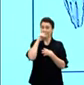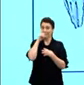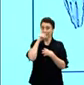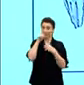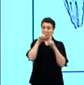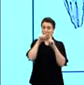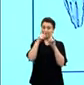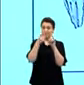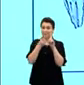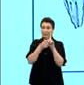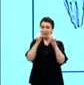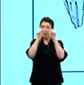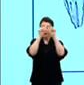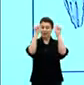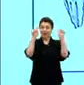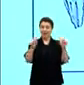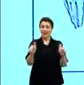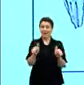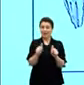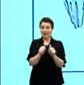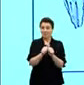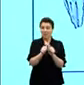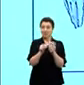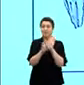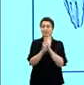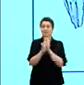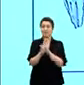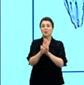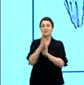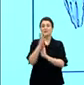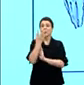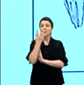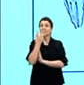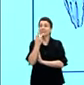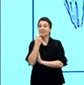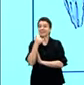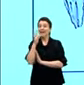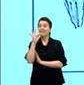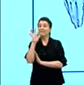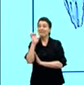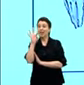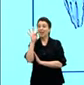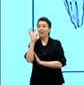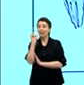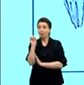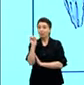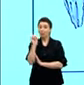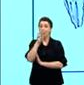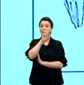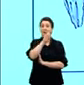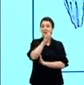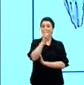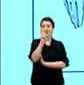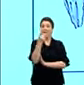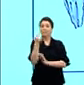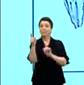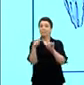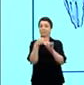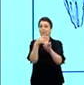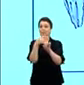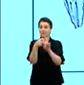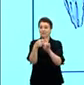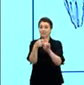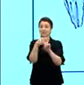nessa imagem, nós vemos a representação, então, da criança, né? O feto, a criança, RH positivo, com a mulher